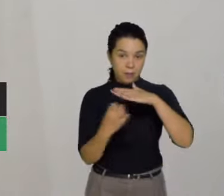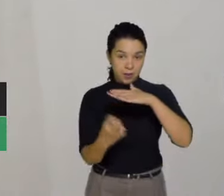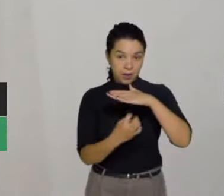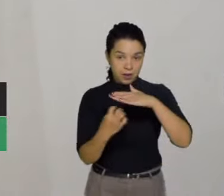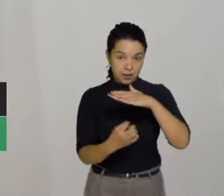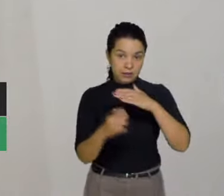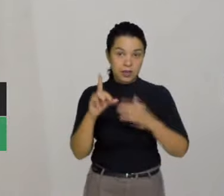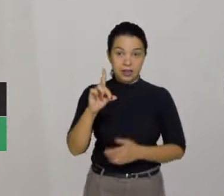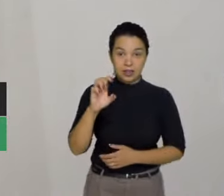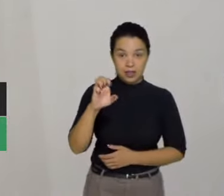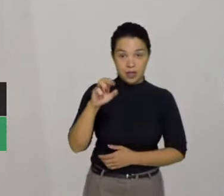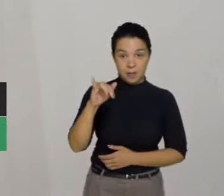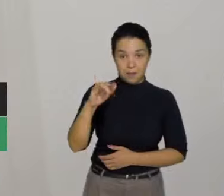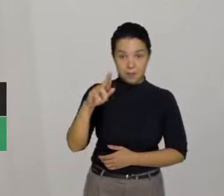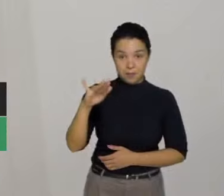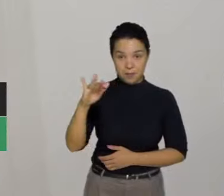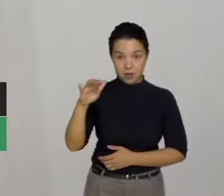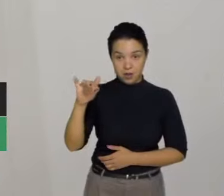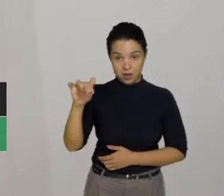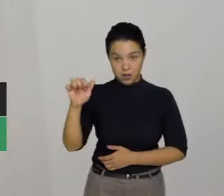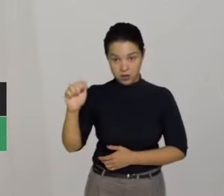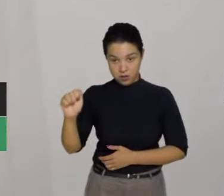Sociedade Particular de Colonização.